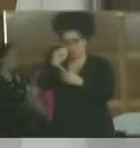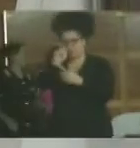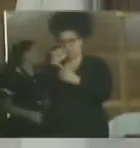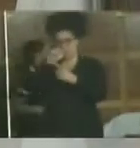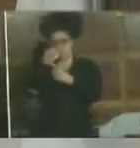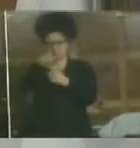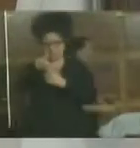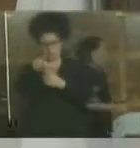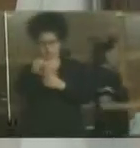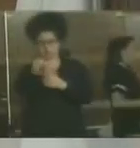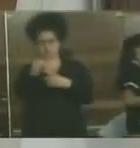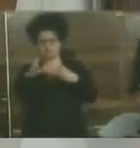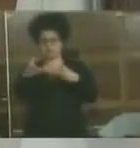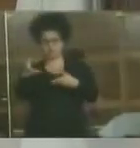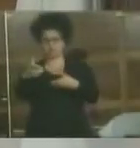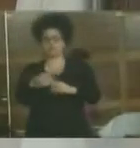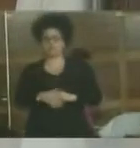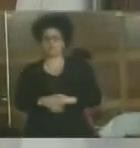também.